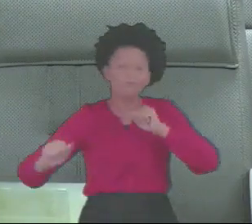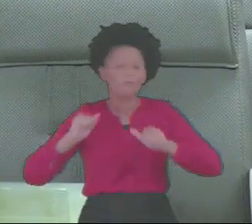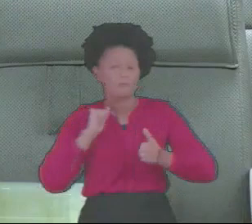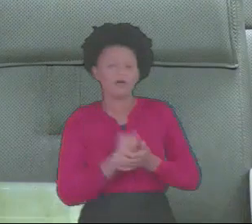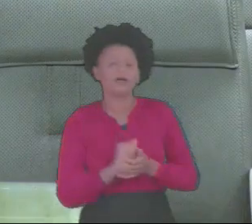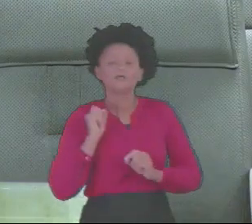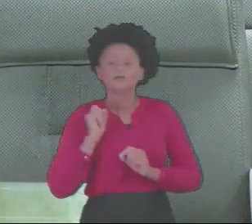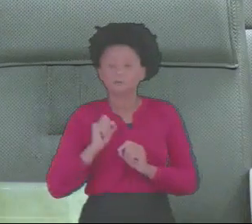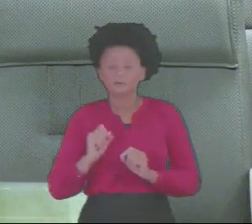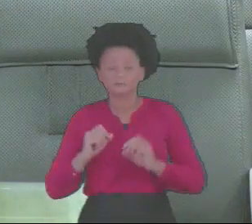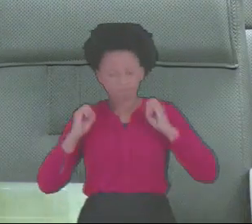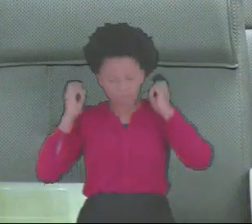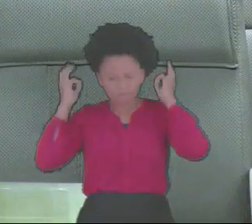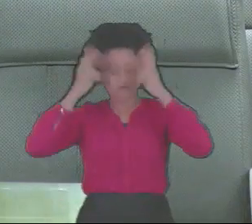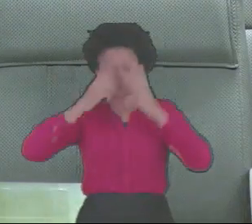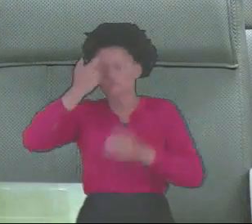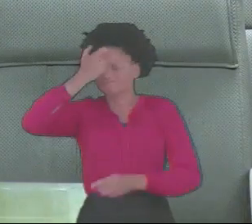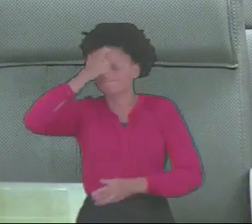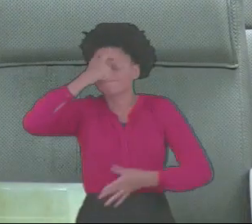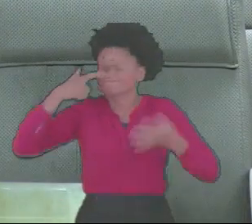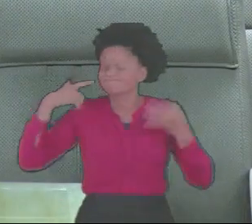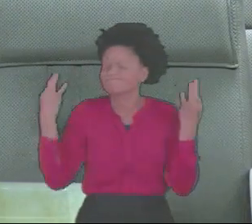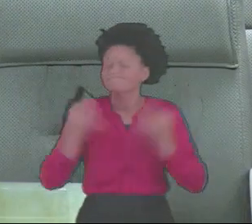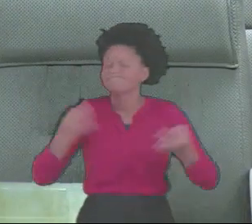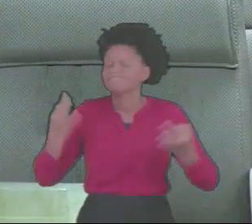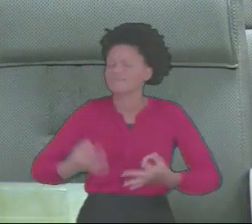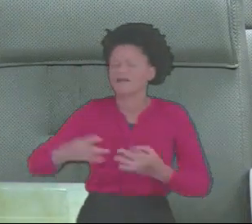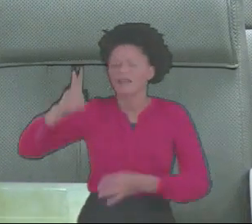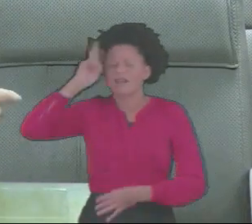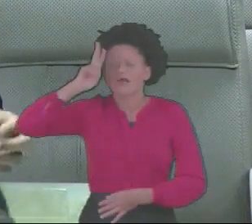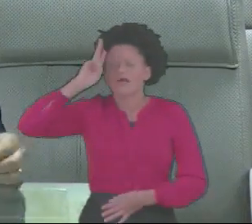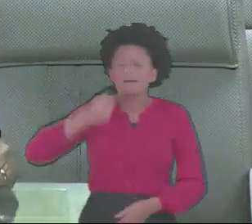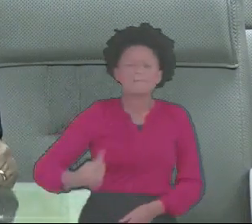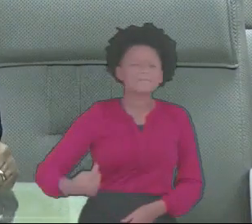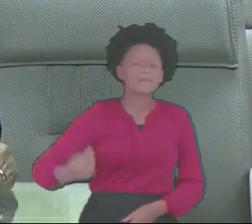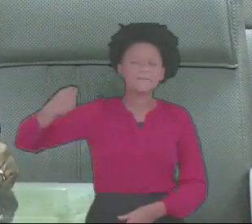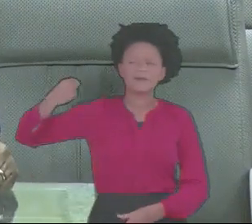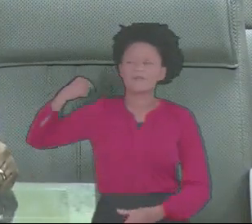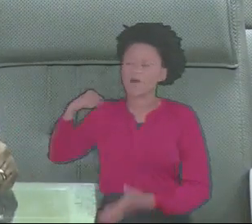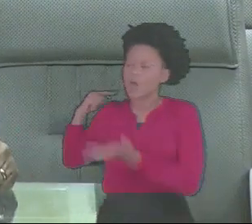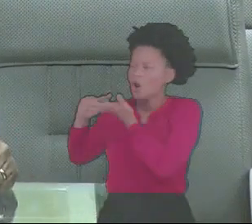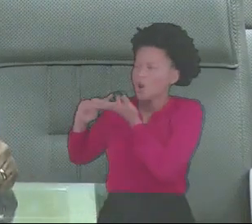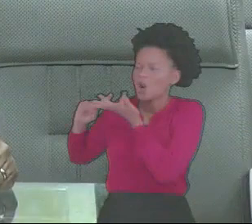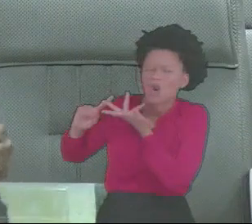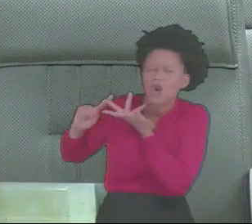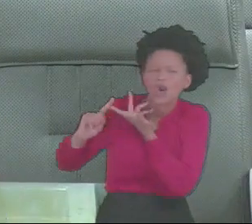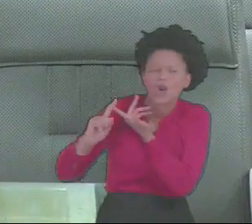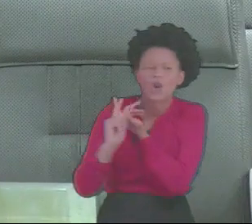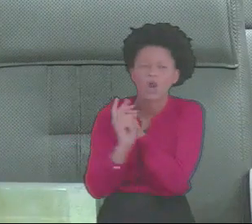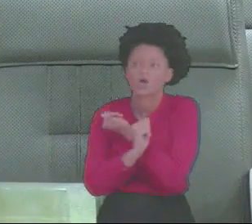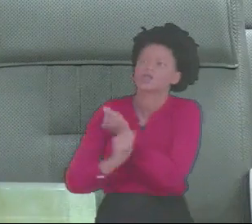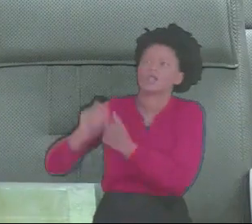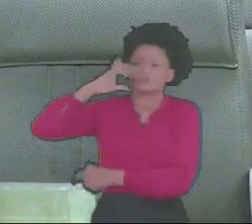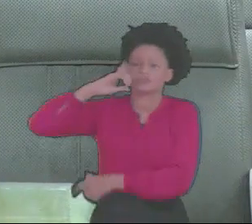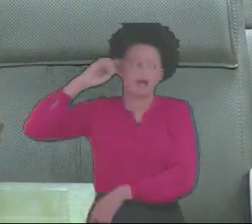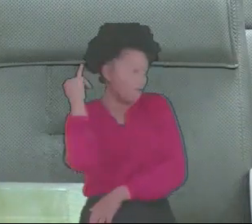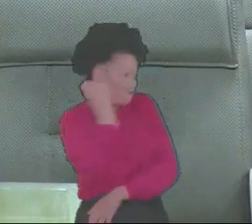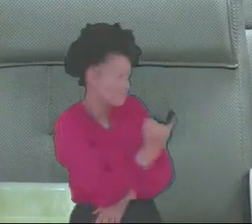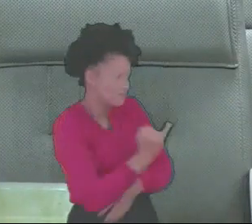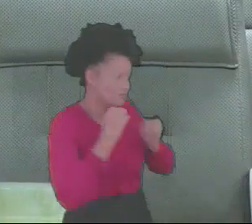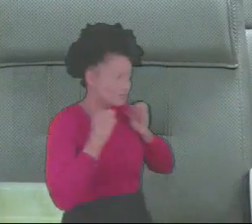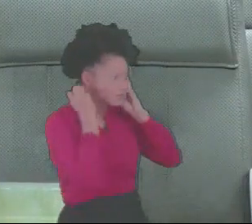perfeita da lembrança do que Deus havia feito na vida do povo logo Deus fala para Moisés